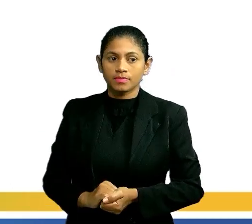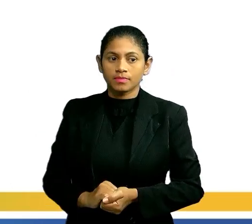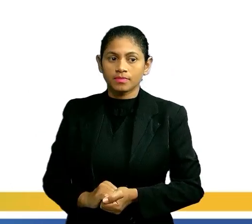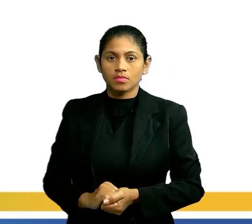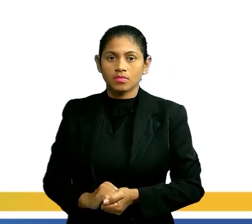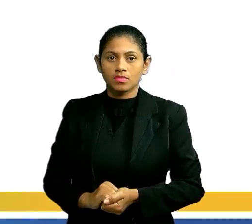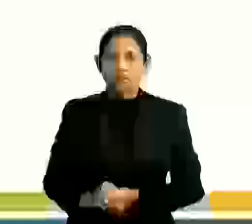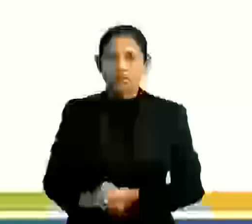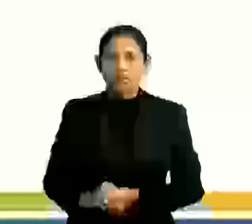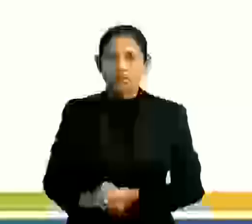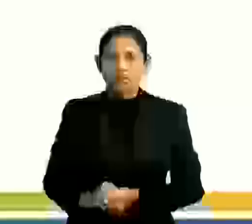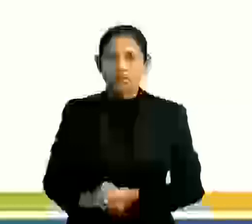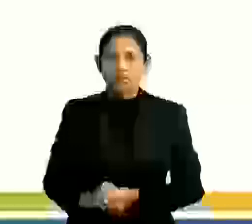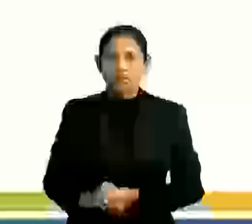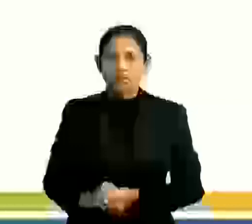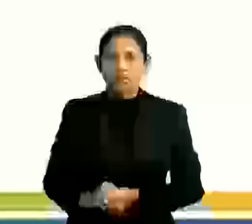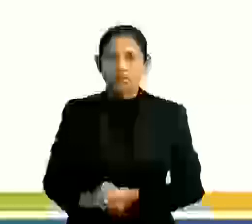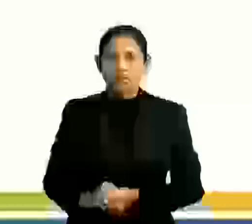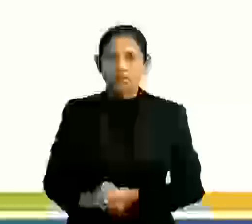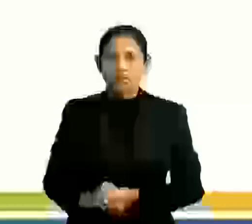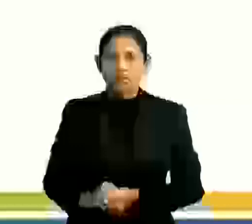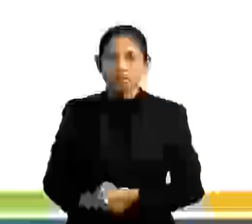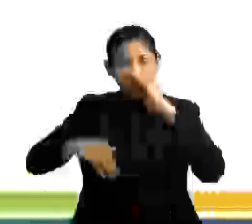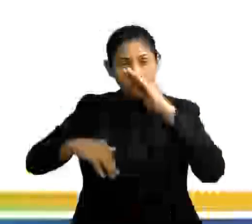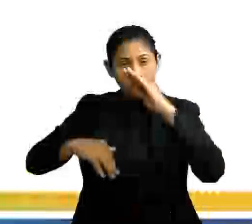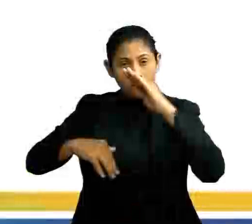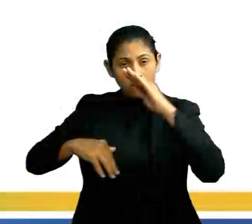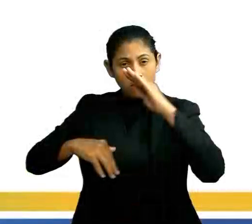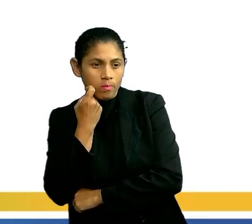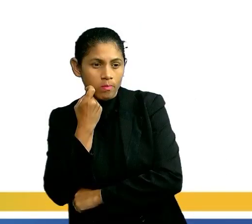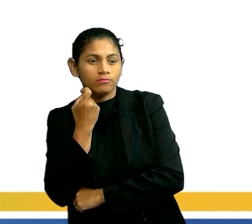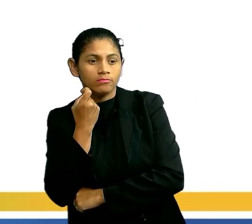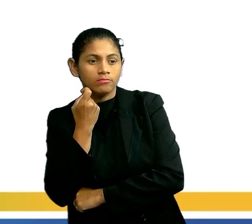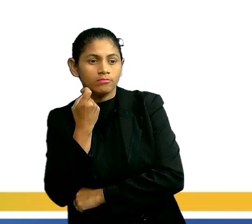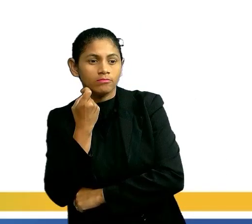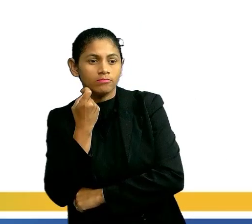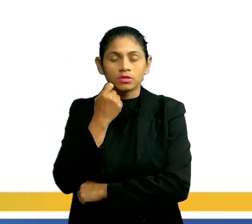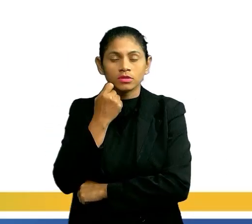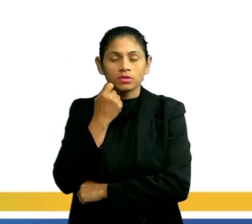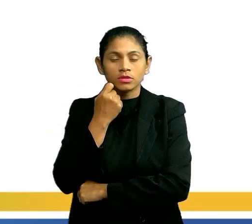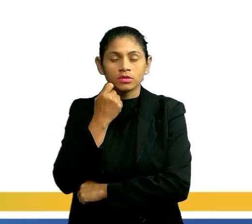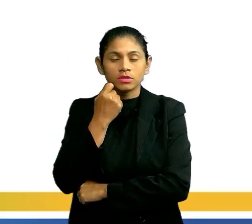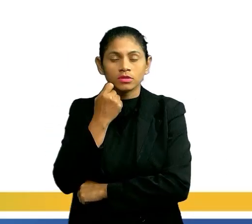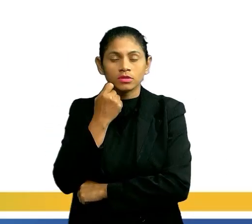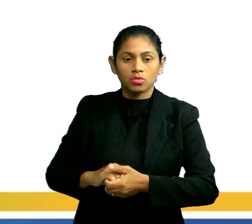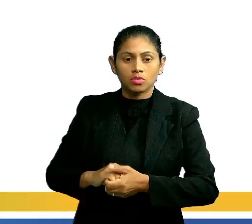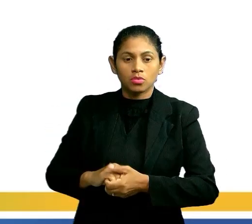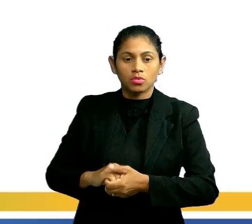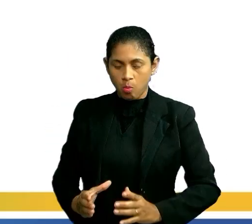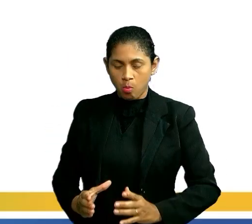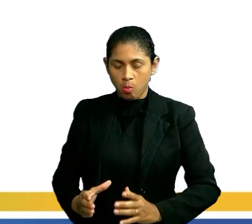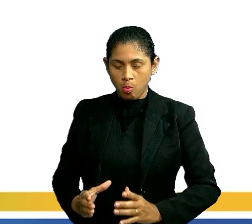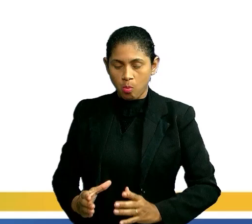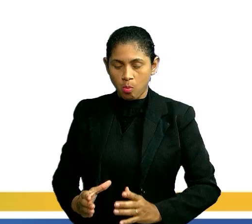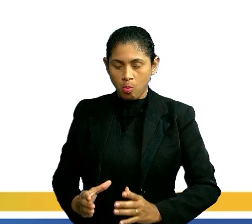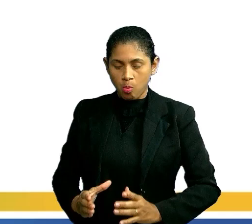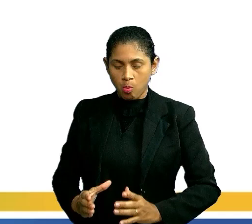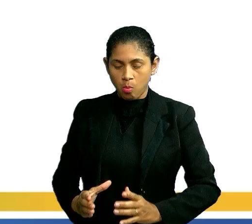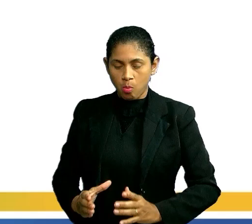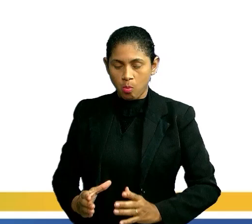lá? Um piscicultor cria uma espécie de peixe em um tanque cilíndrico. Presta bem atenção.